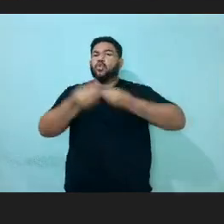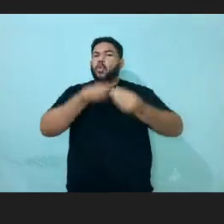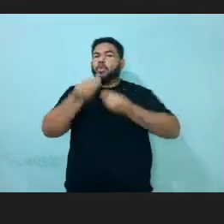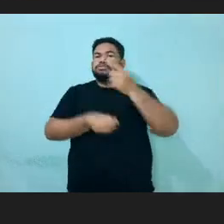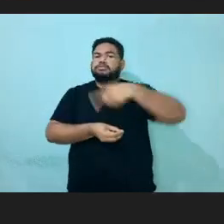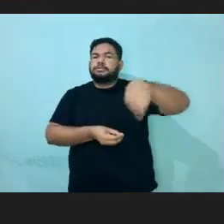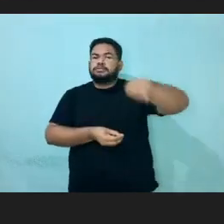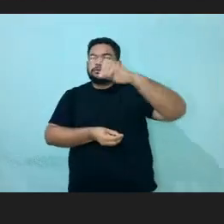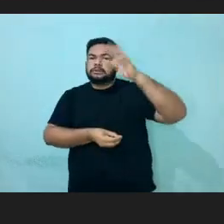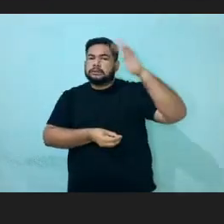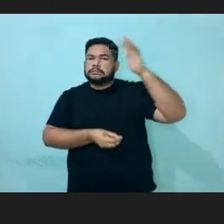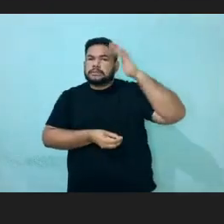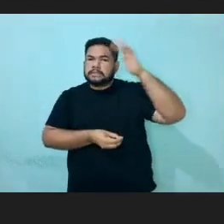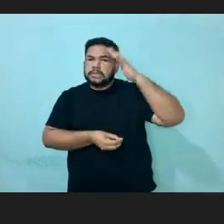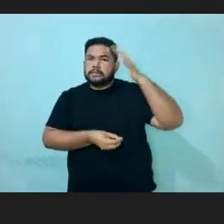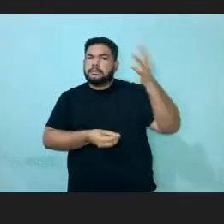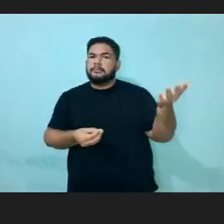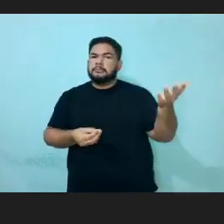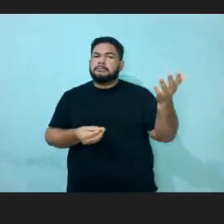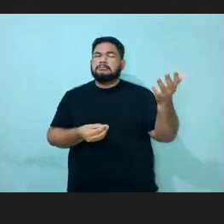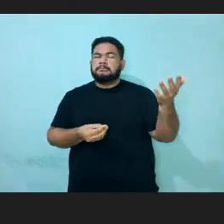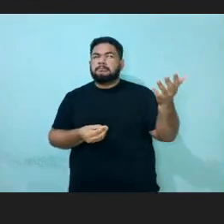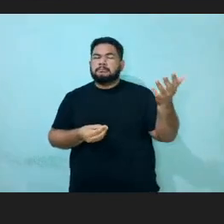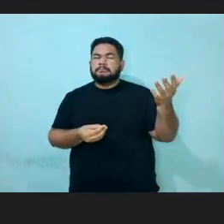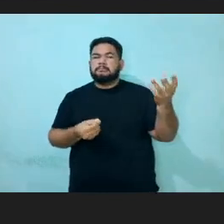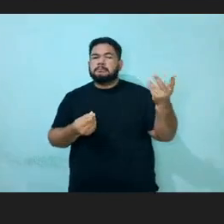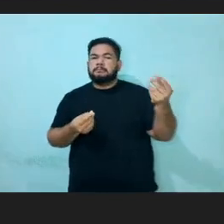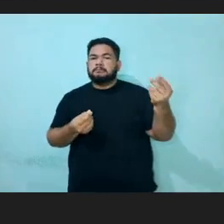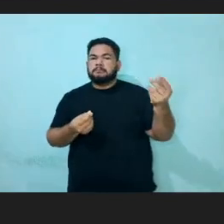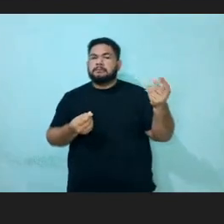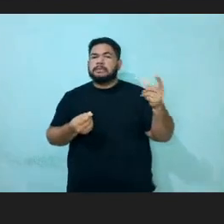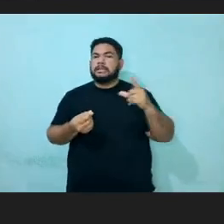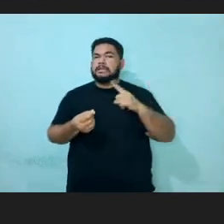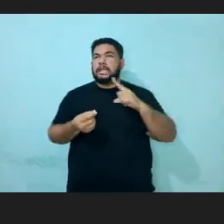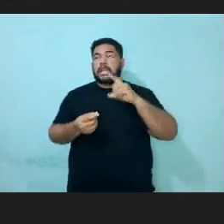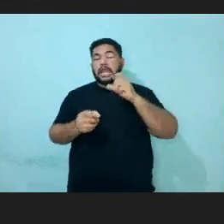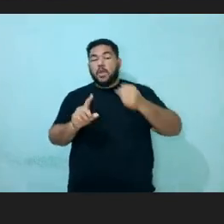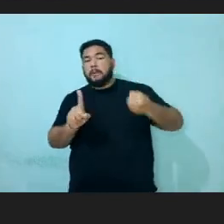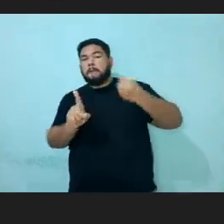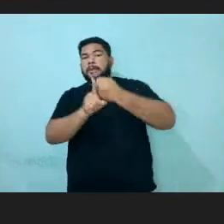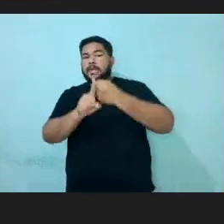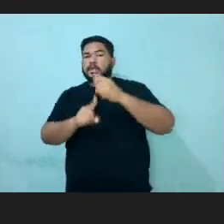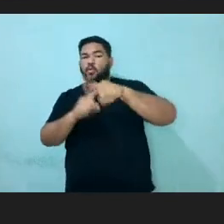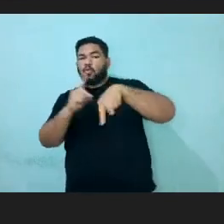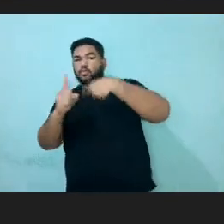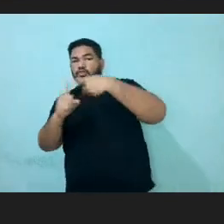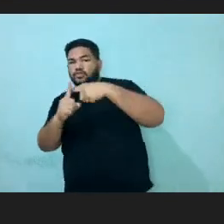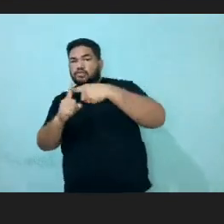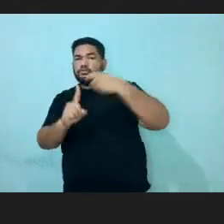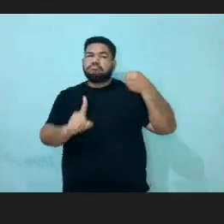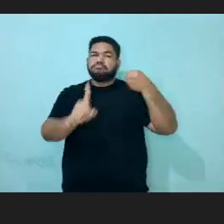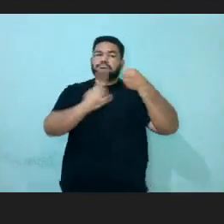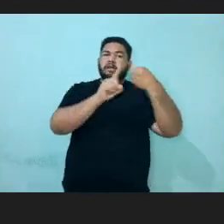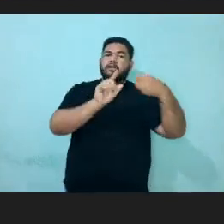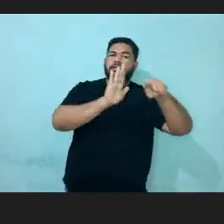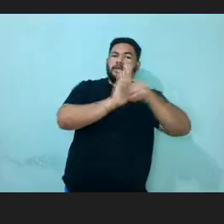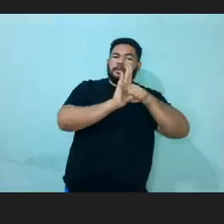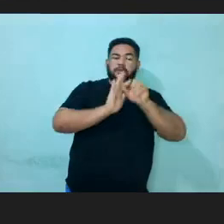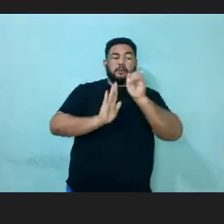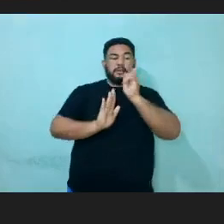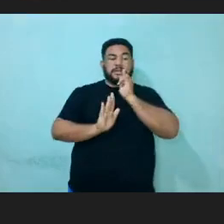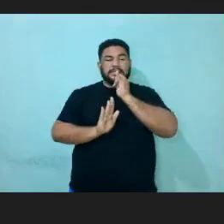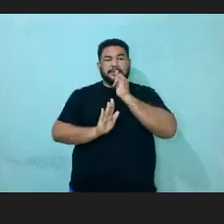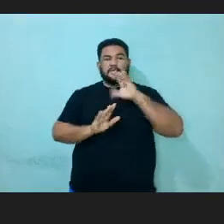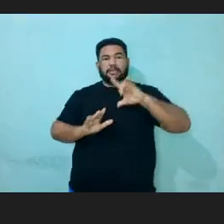Deixando no ar, assim, sabe? Isso é um impacto positivo, um impacto negativo. Quando você trabalha com uma equipe que é